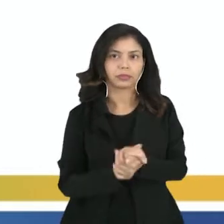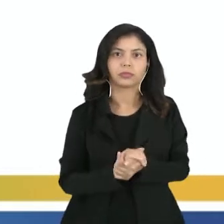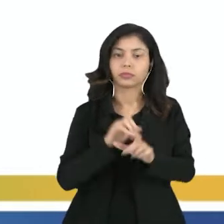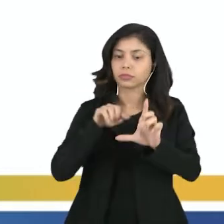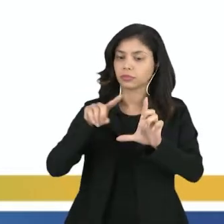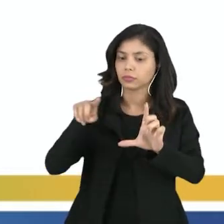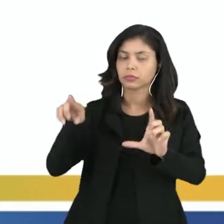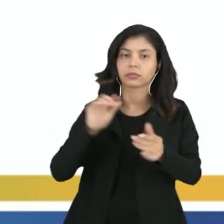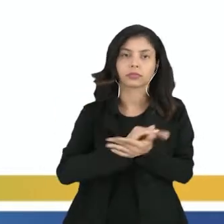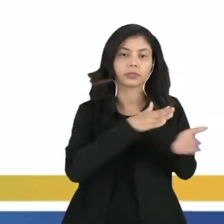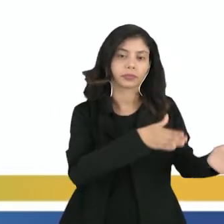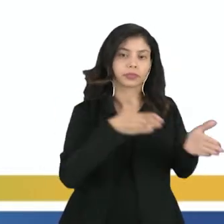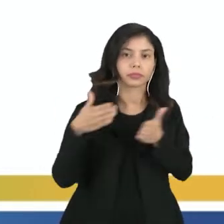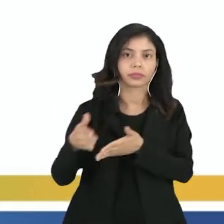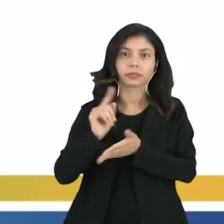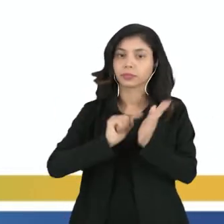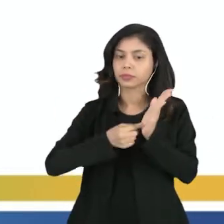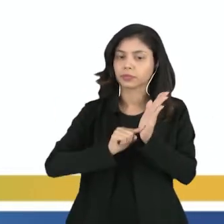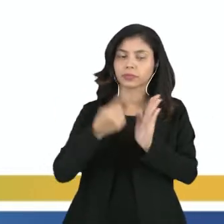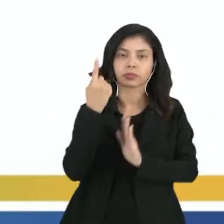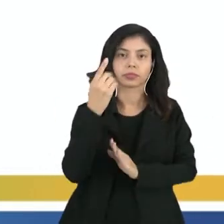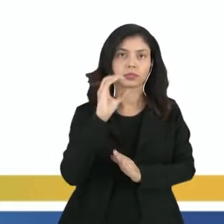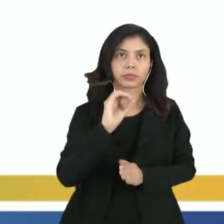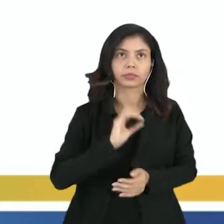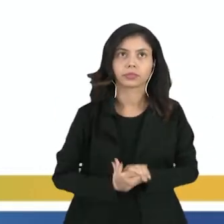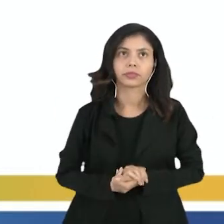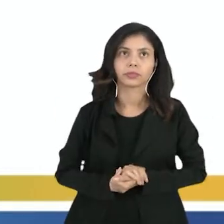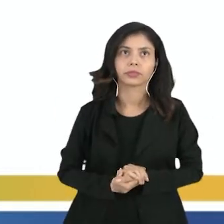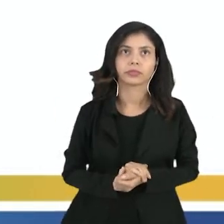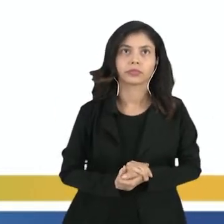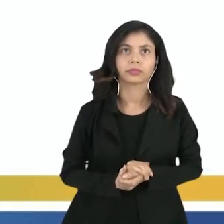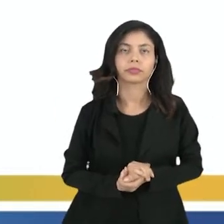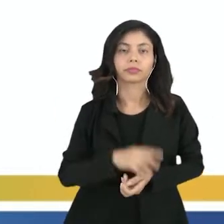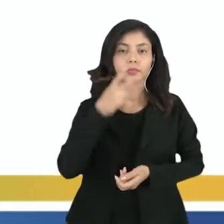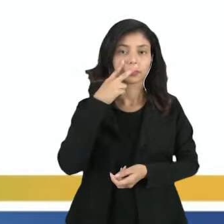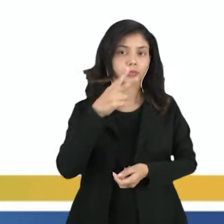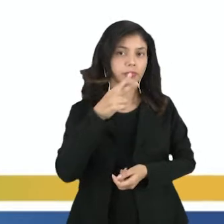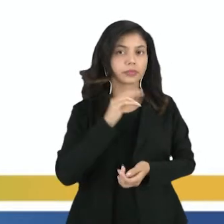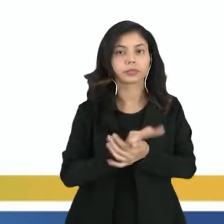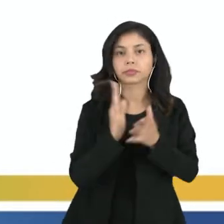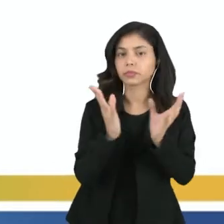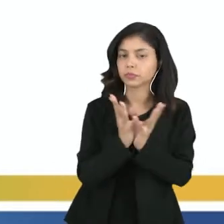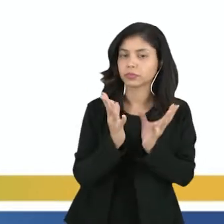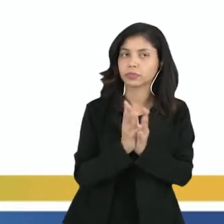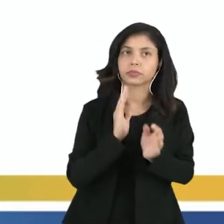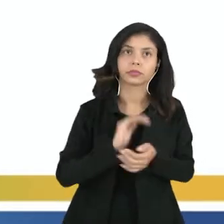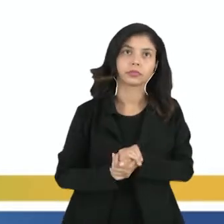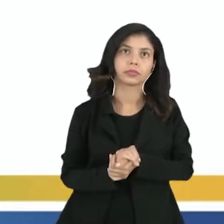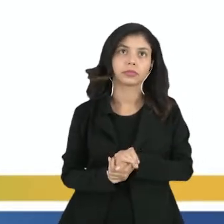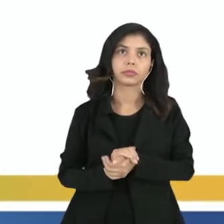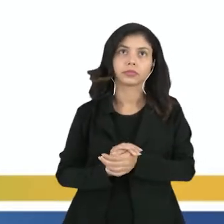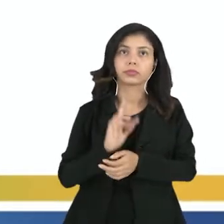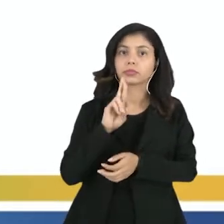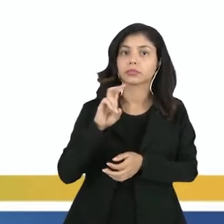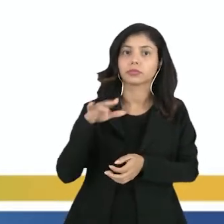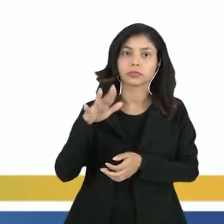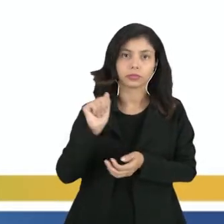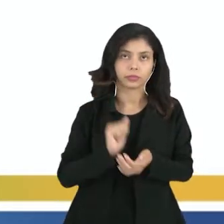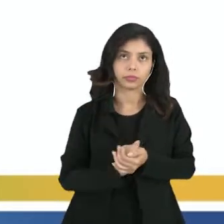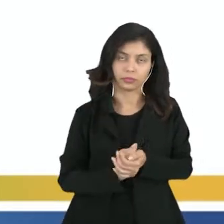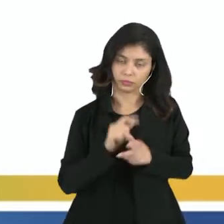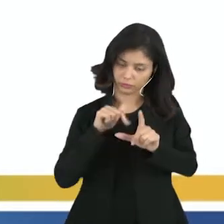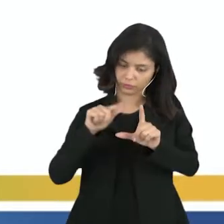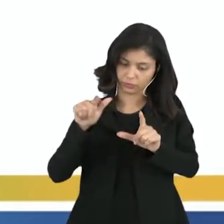função logarítmica passa sempre pelo ponto 1 e 0. Né, vimos que o seu conjunto de imagens são os reais.